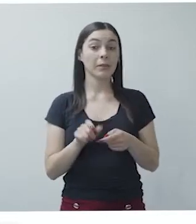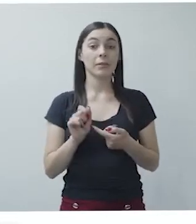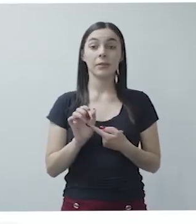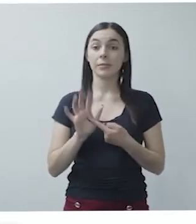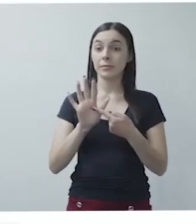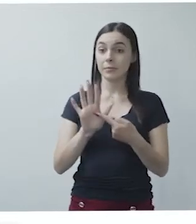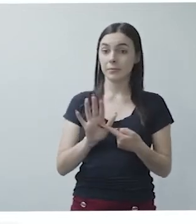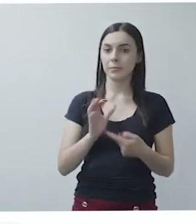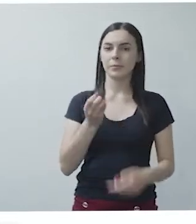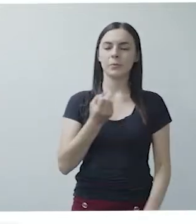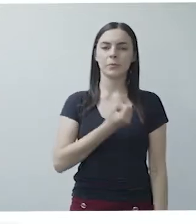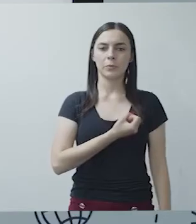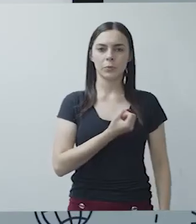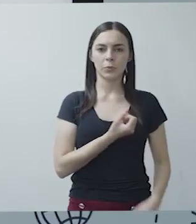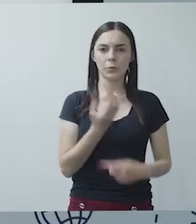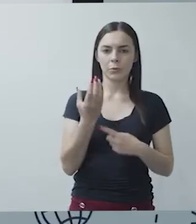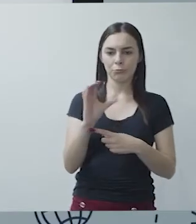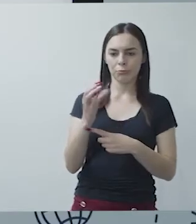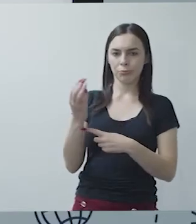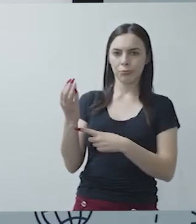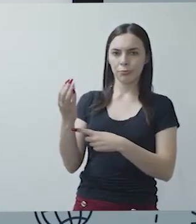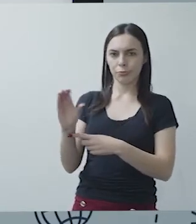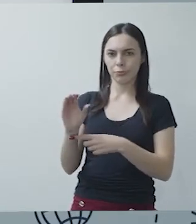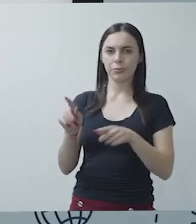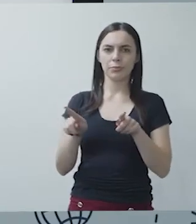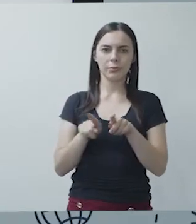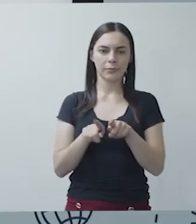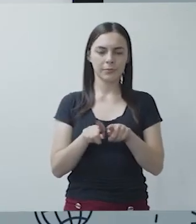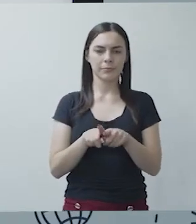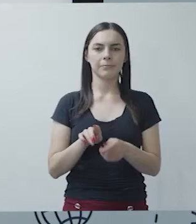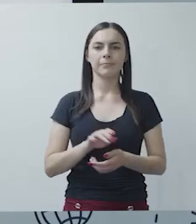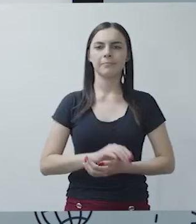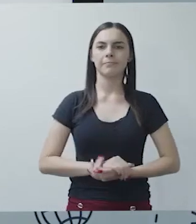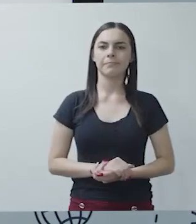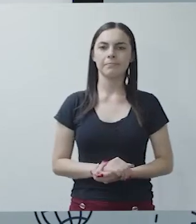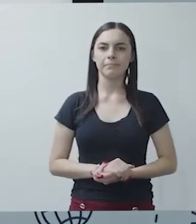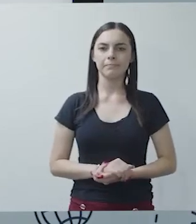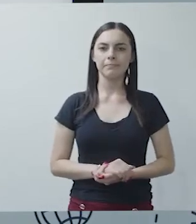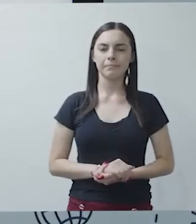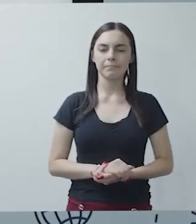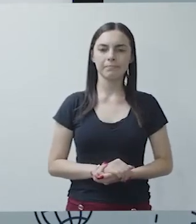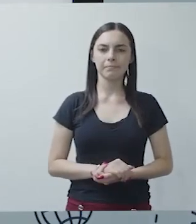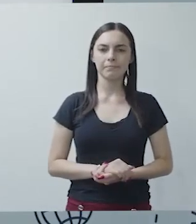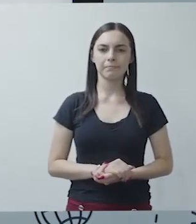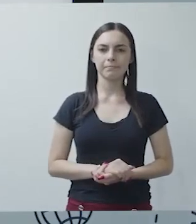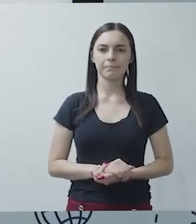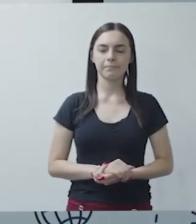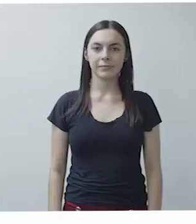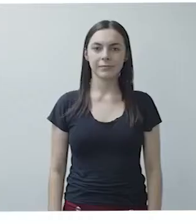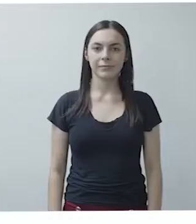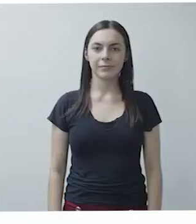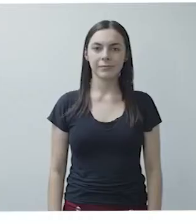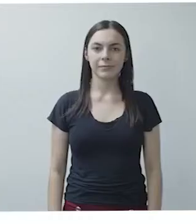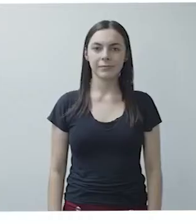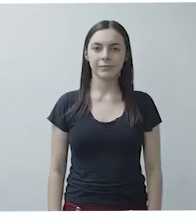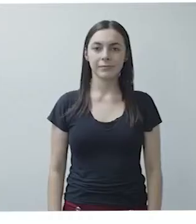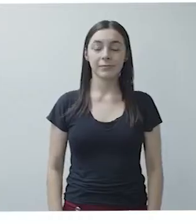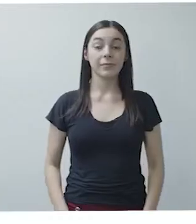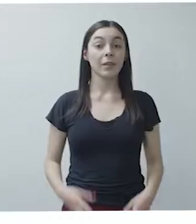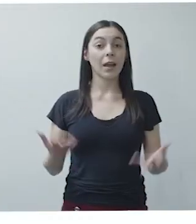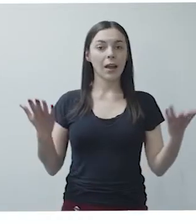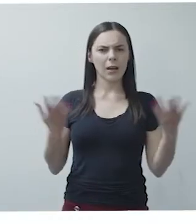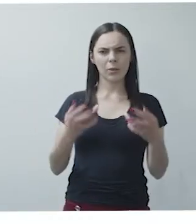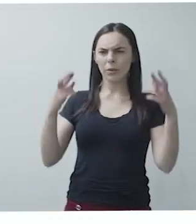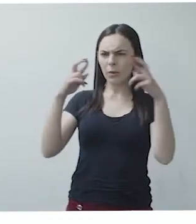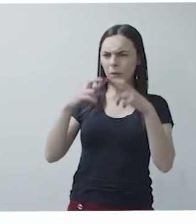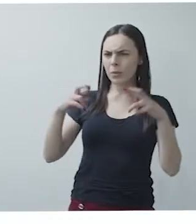ele mostra, né, a hora, mostra os números digitais. Muito bem. Então, observem